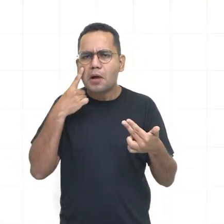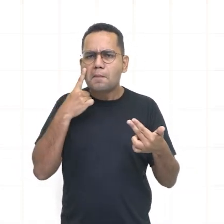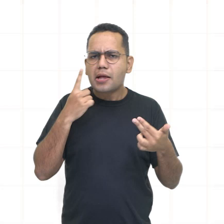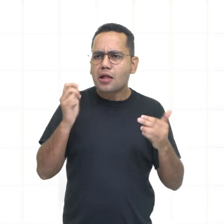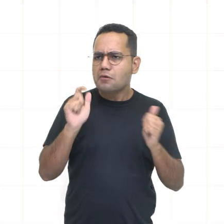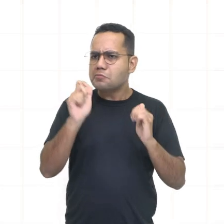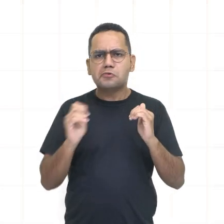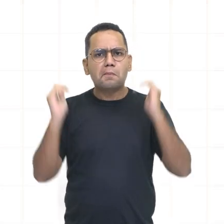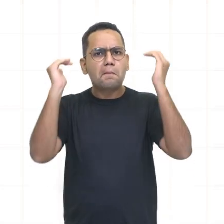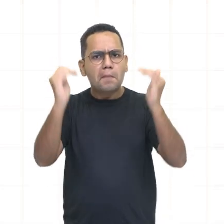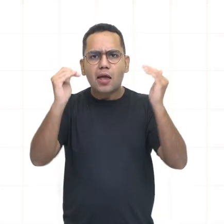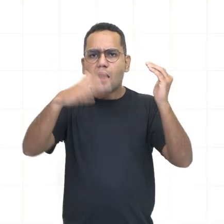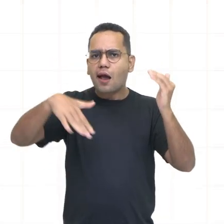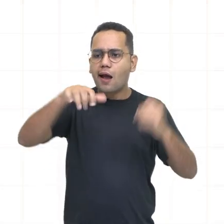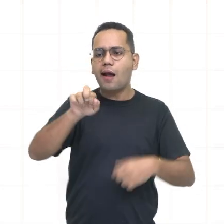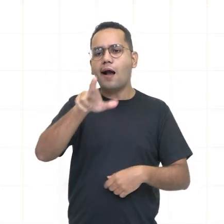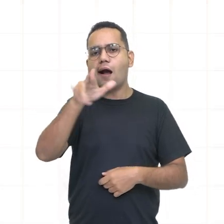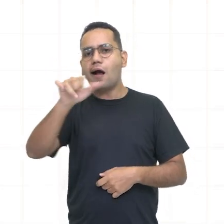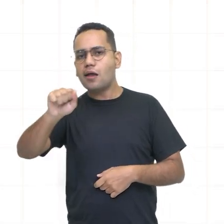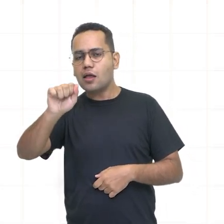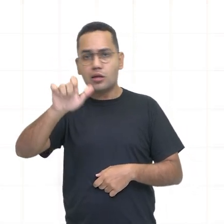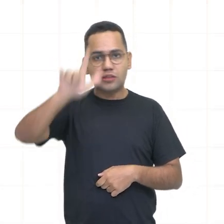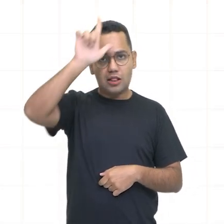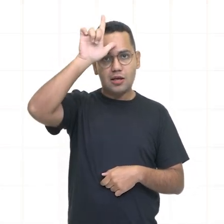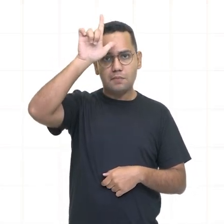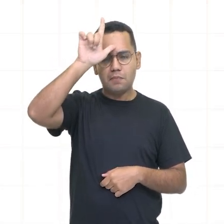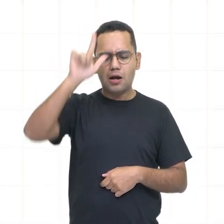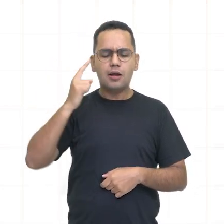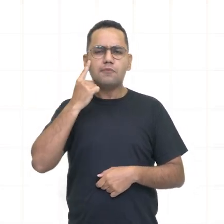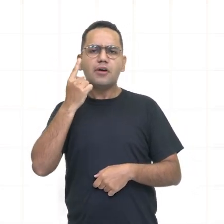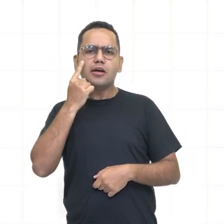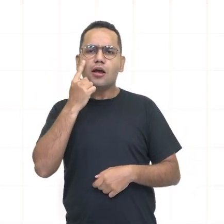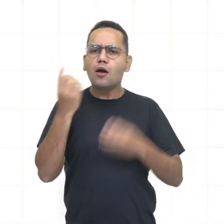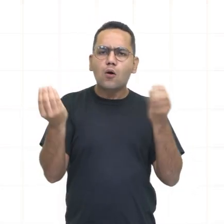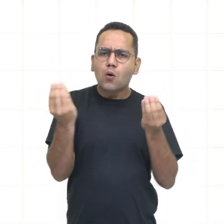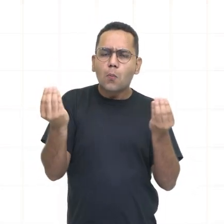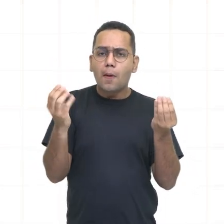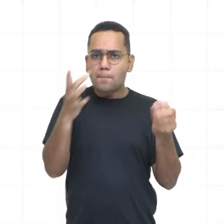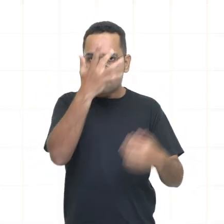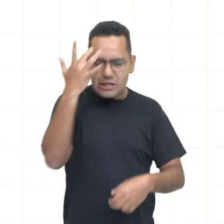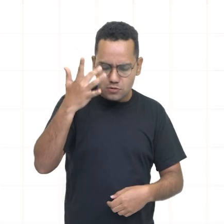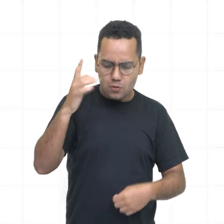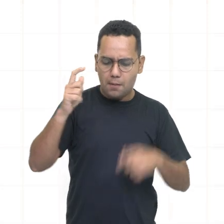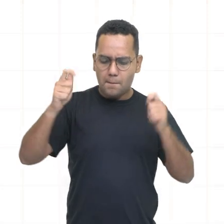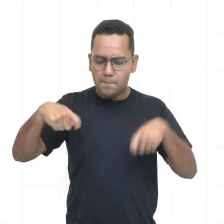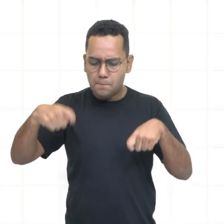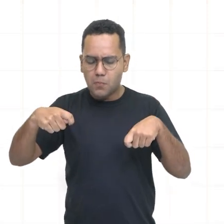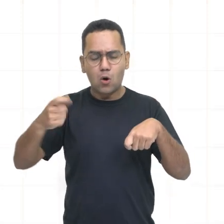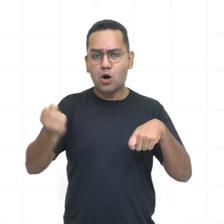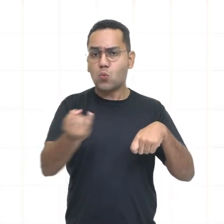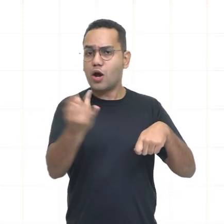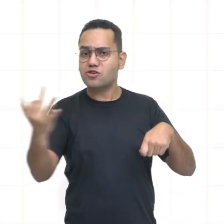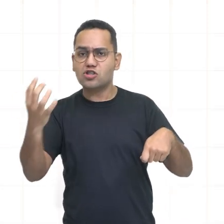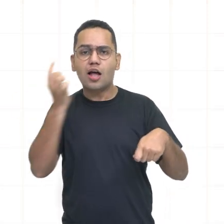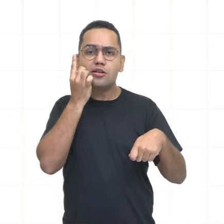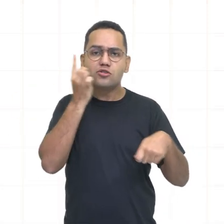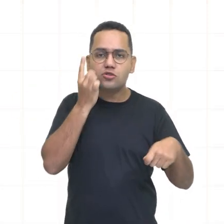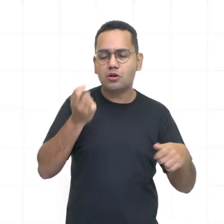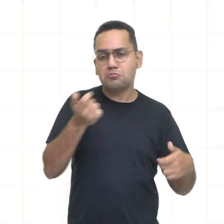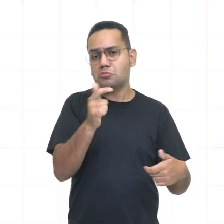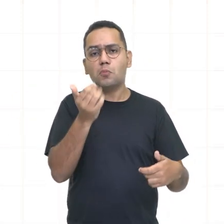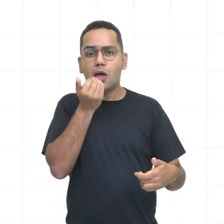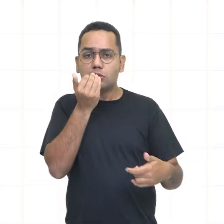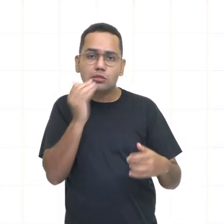até onde as pessoas conseguiriam sobreviver sem alimentação, sem condições básicas de sobrevivência, certo? E qual vai